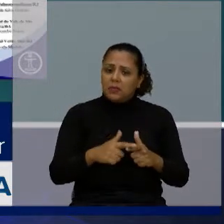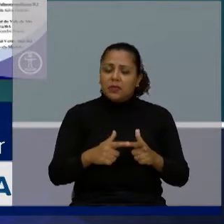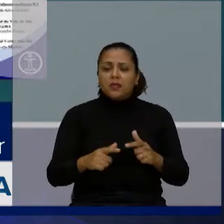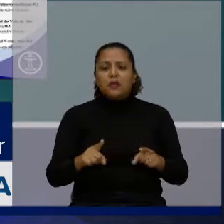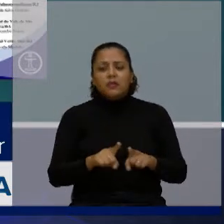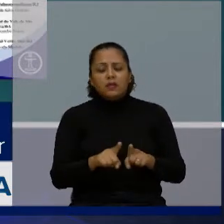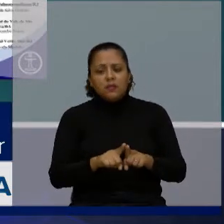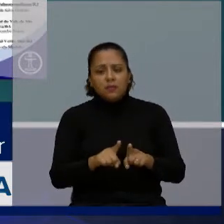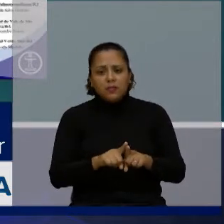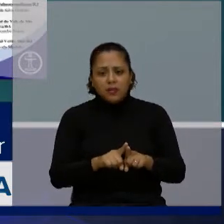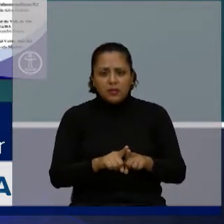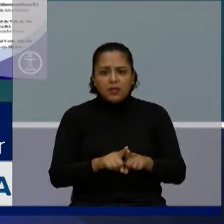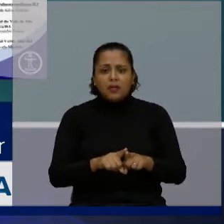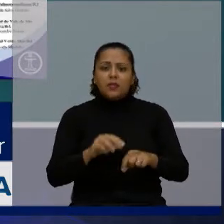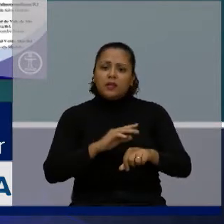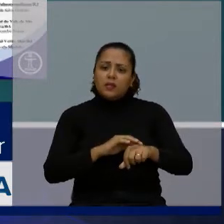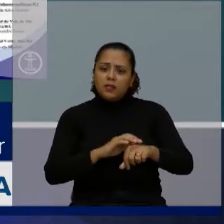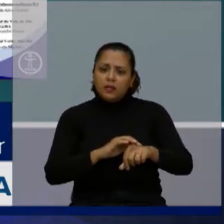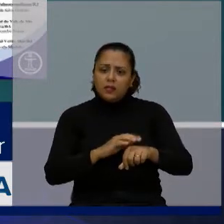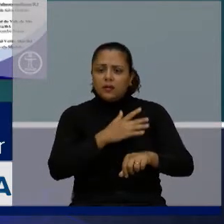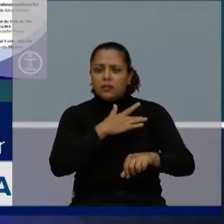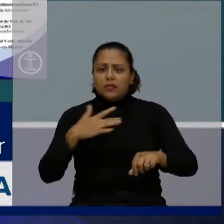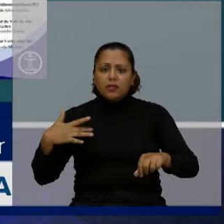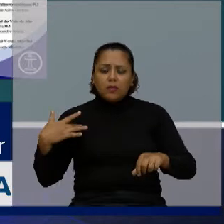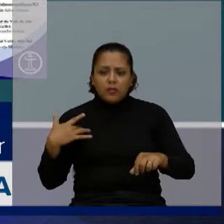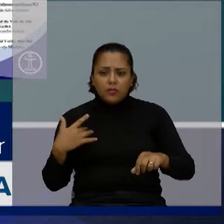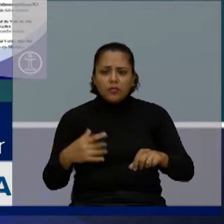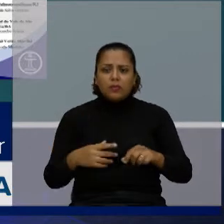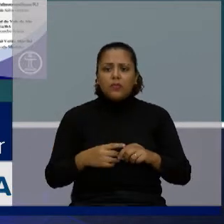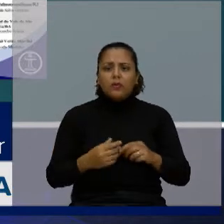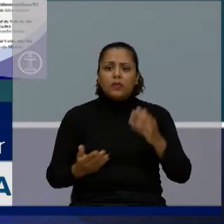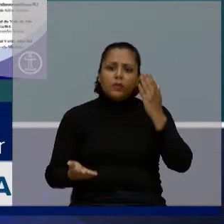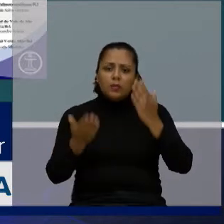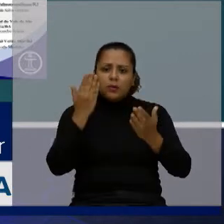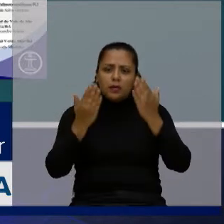físicas, sociais e psicológicas advindas das